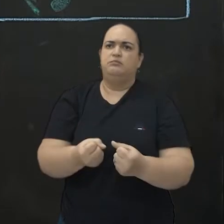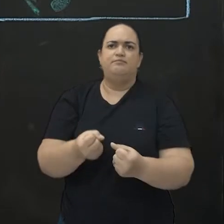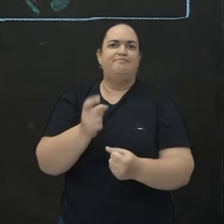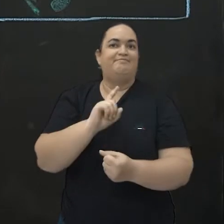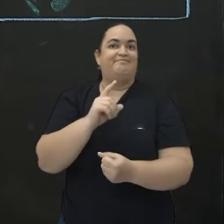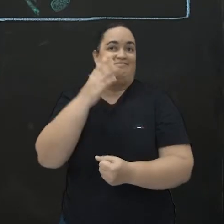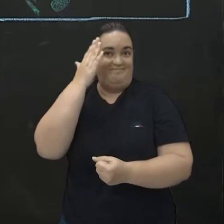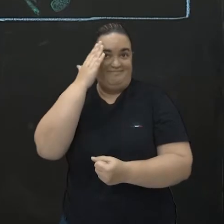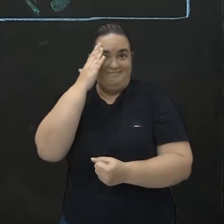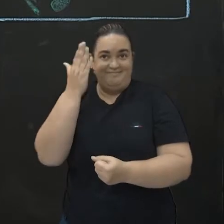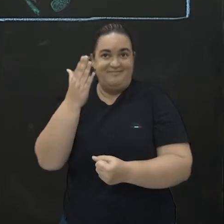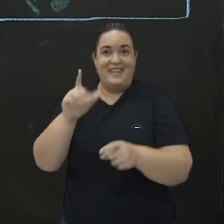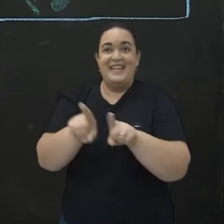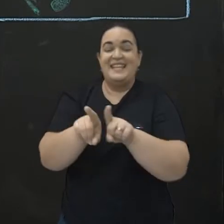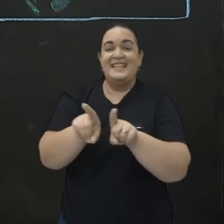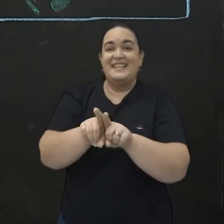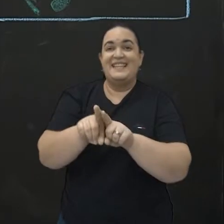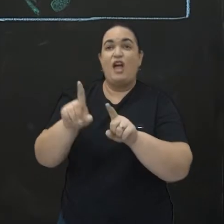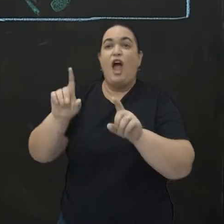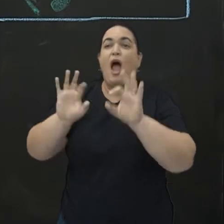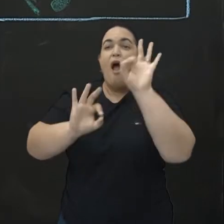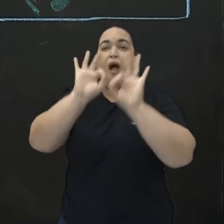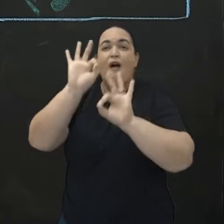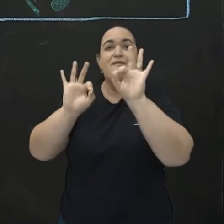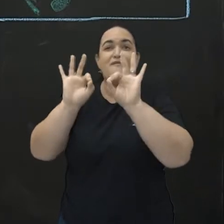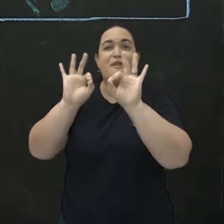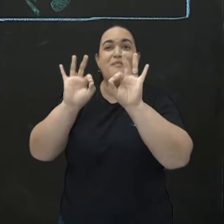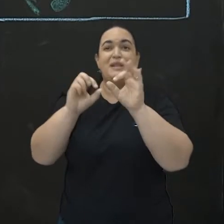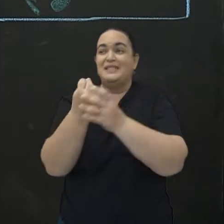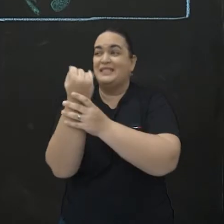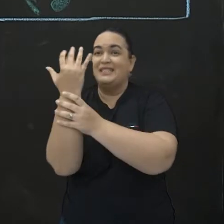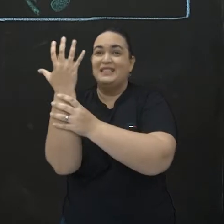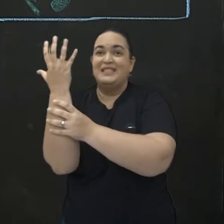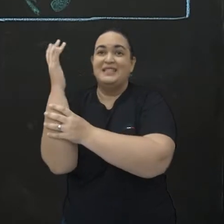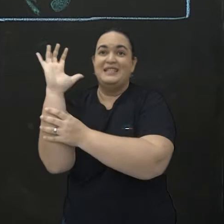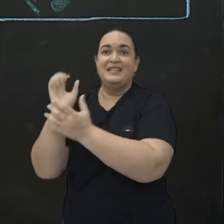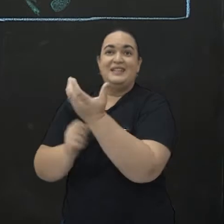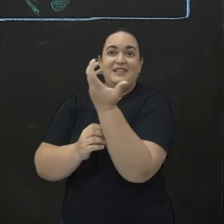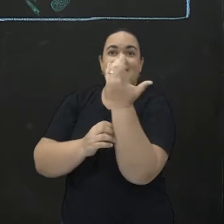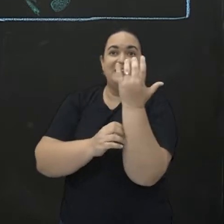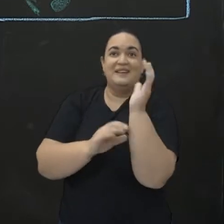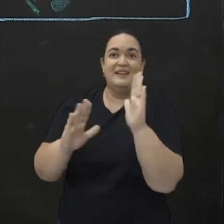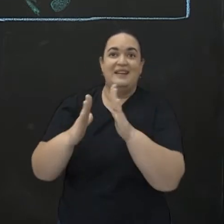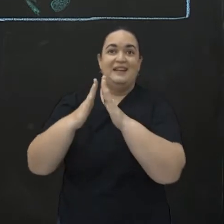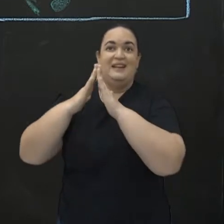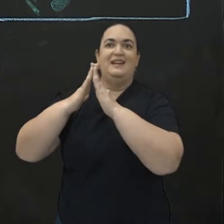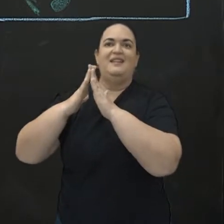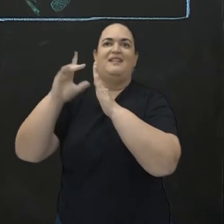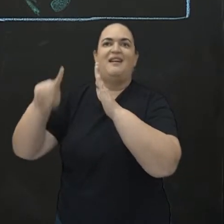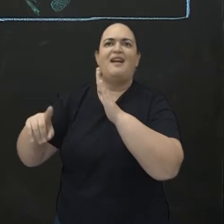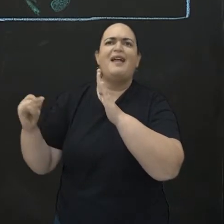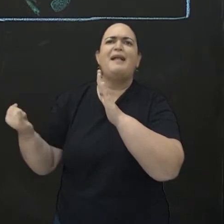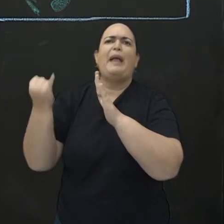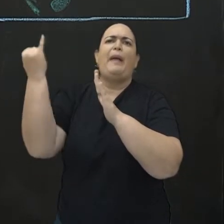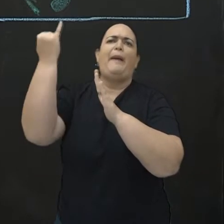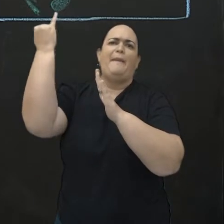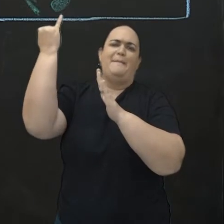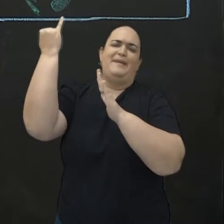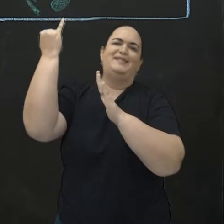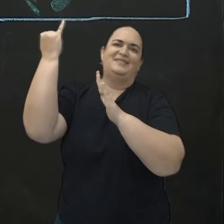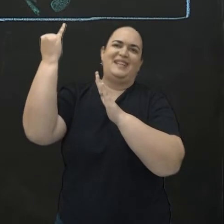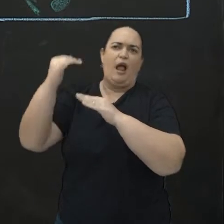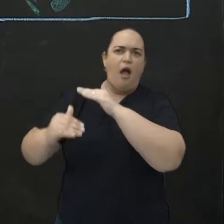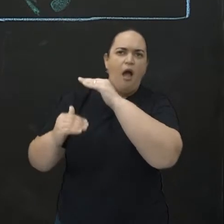dessa floresta homogênea da região acaba sendo aí algo extremamente importante para o desenvolvimento